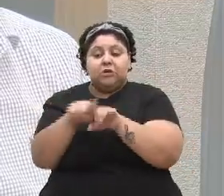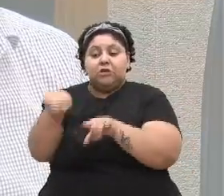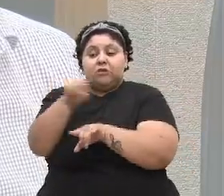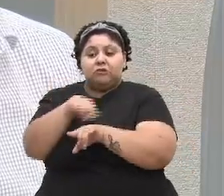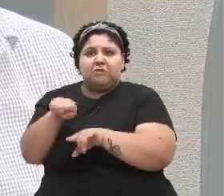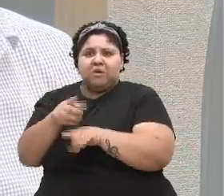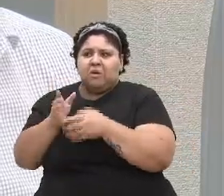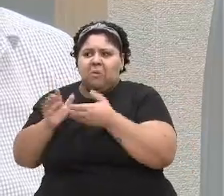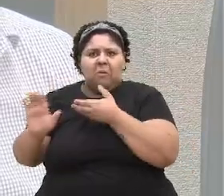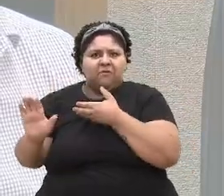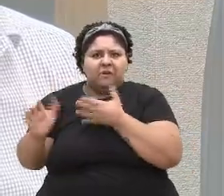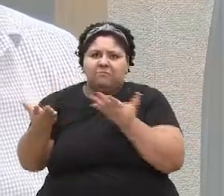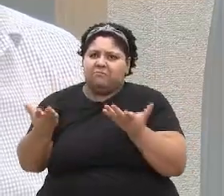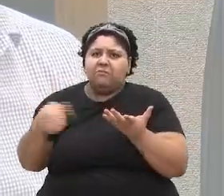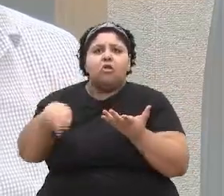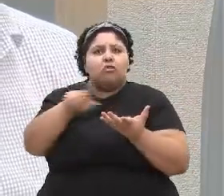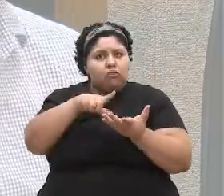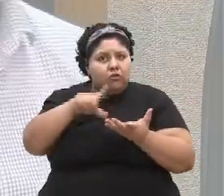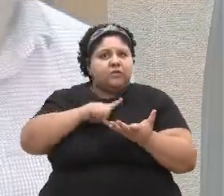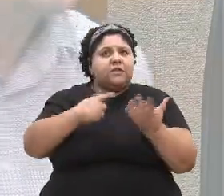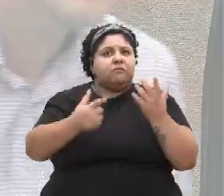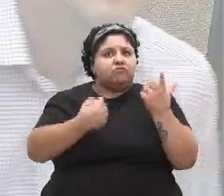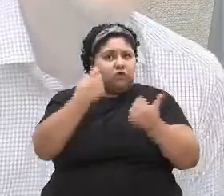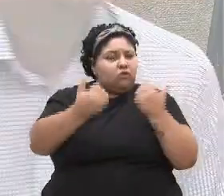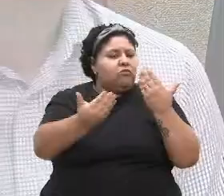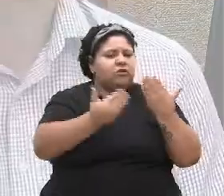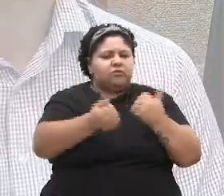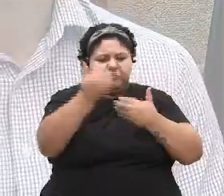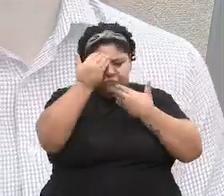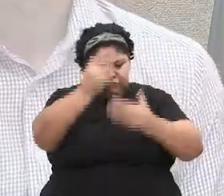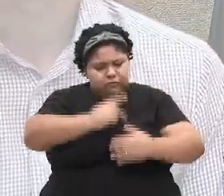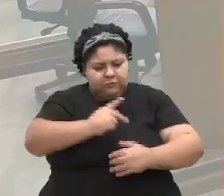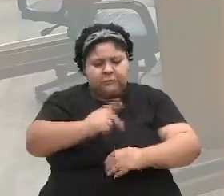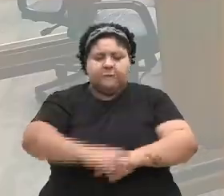também que nós éramos contra. Não, nós temos algumas dúvidas. Obrigada, senhora presidente.